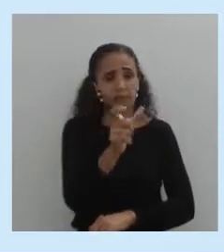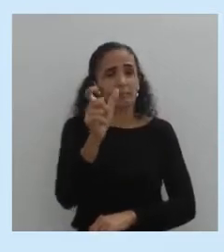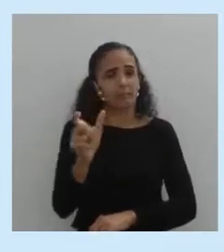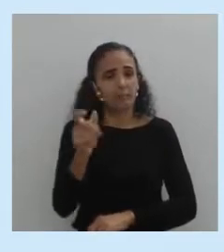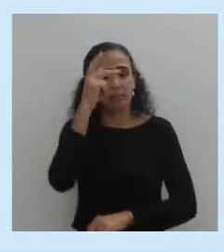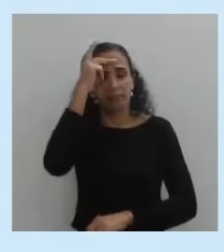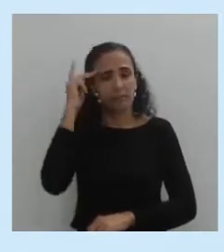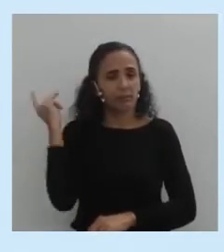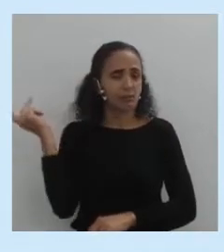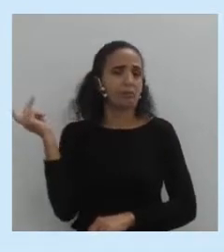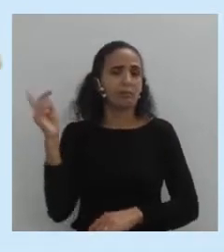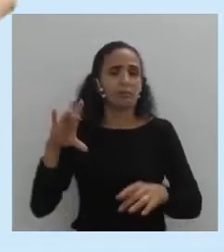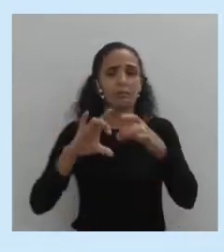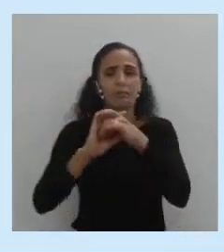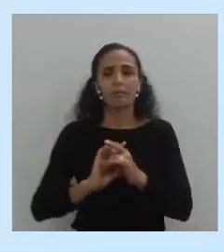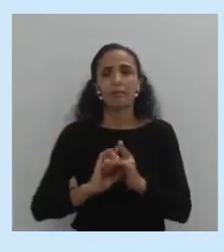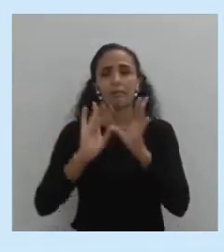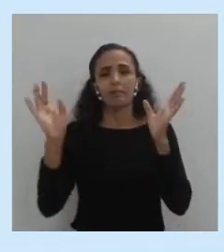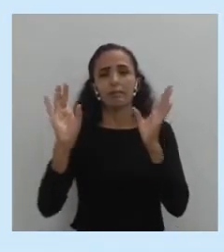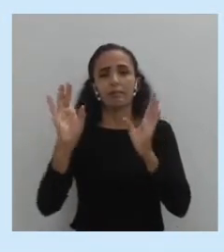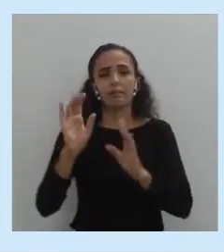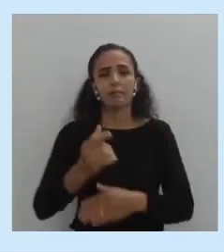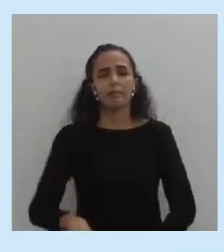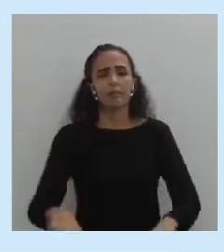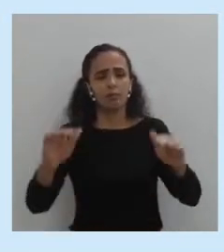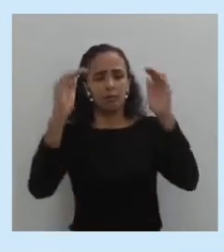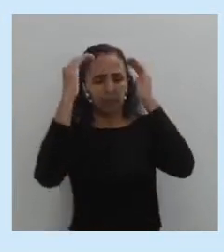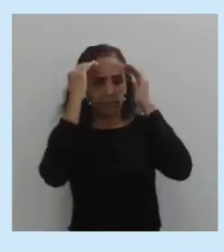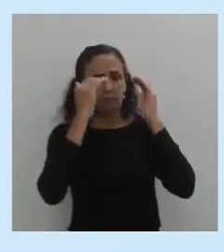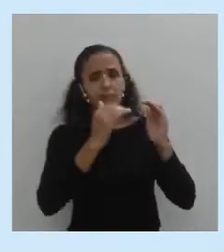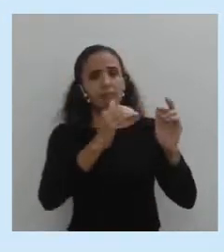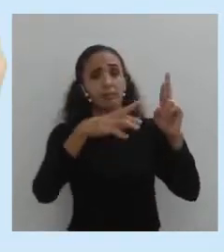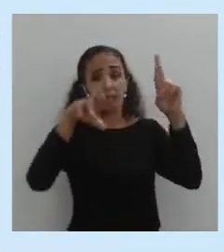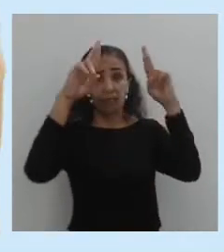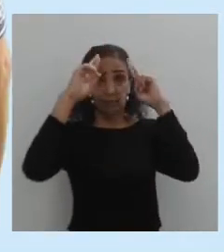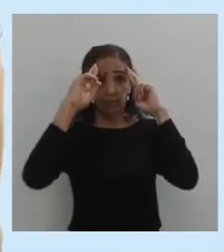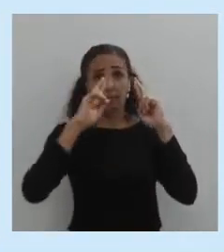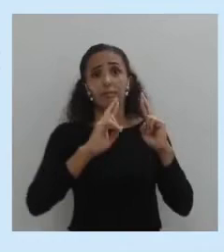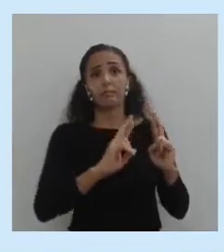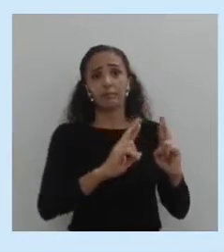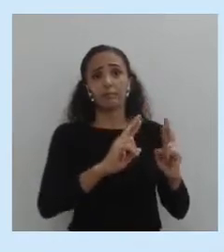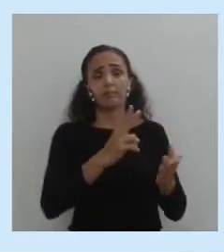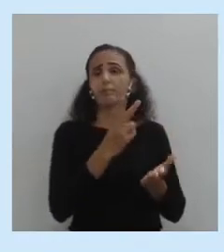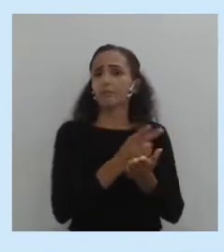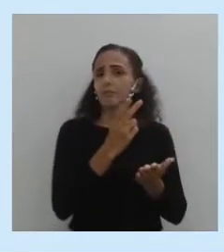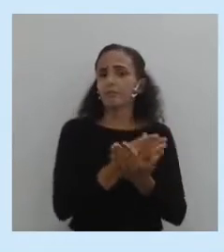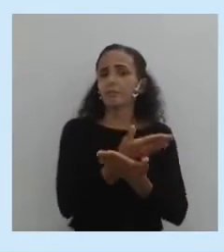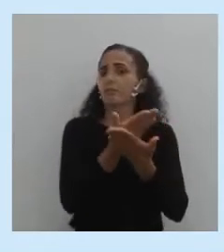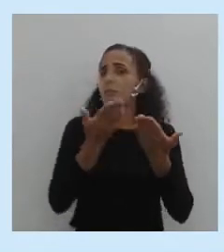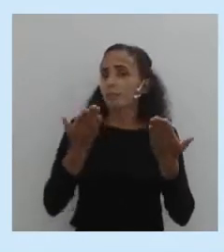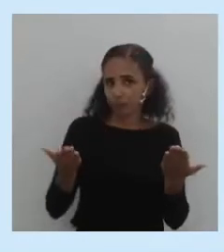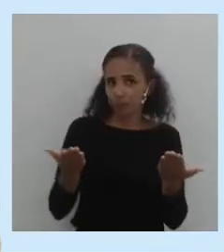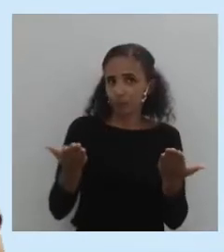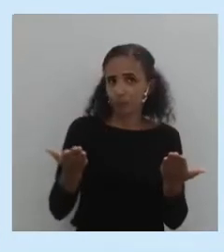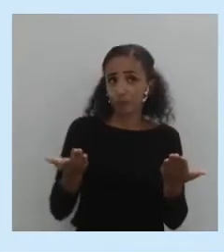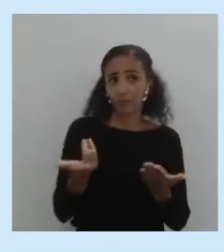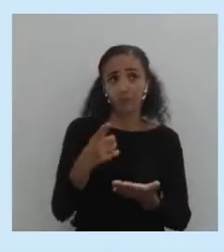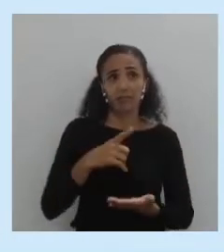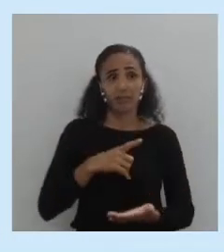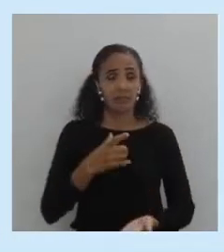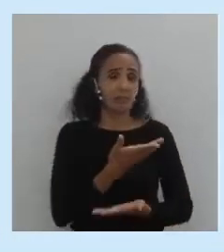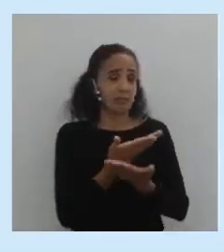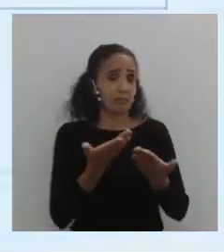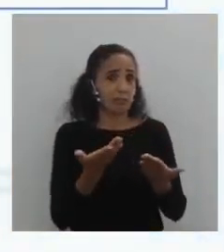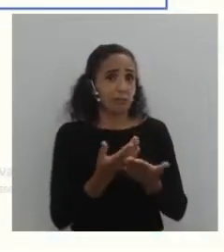A liberdade, o respeito, a diversidade. Então vamos ver aqui. Aqui eu trouxe